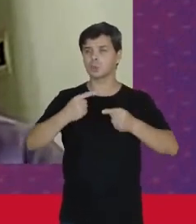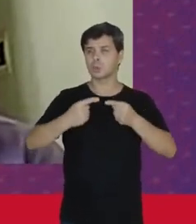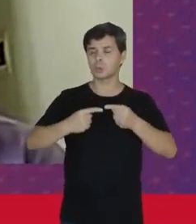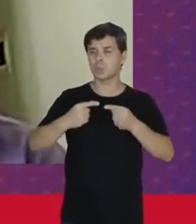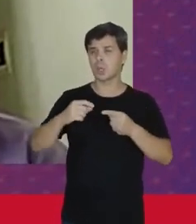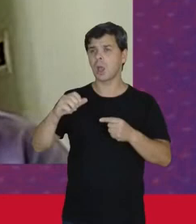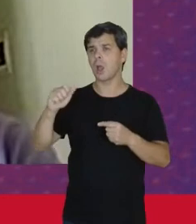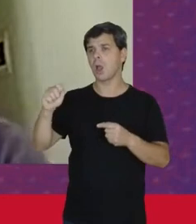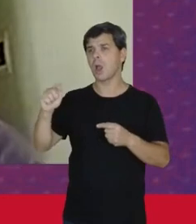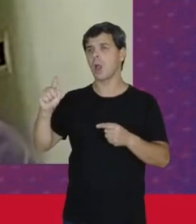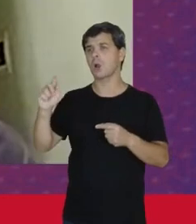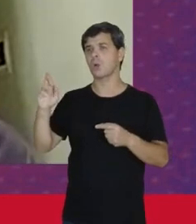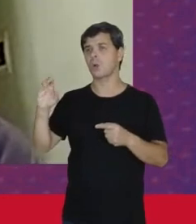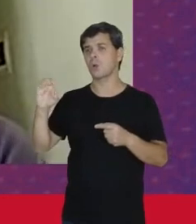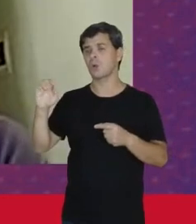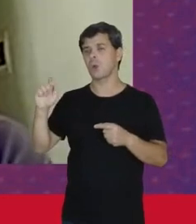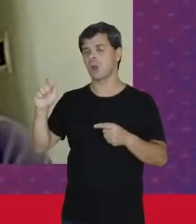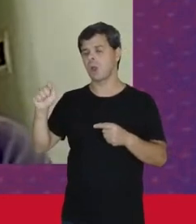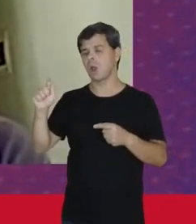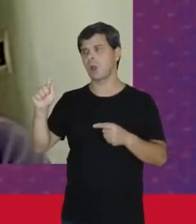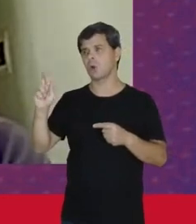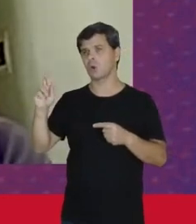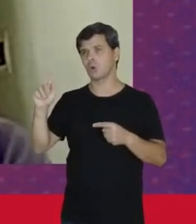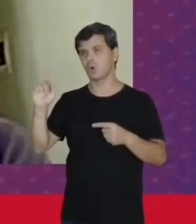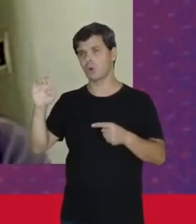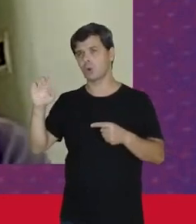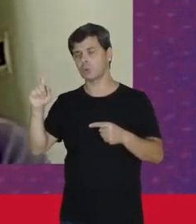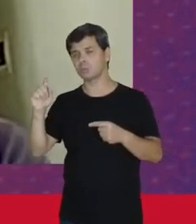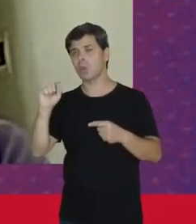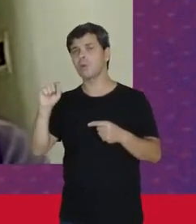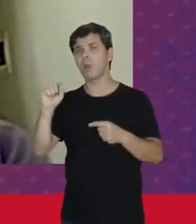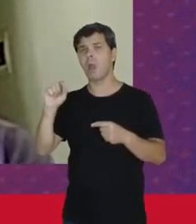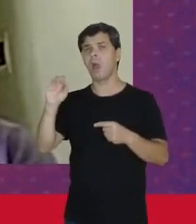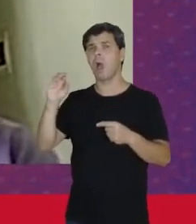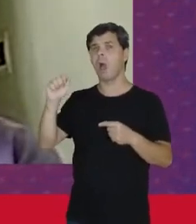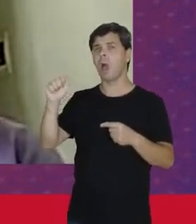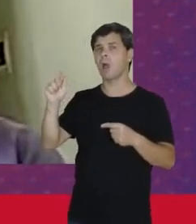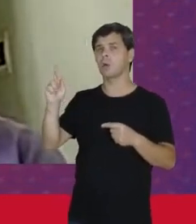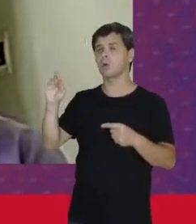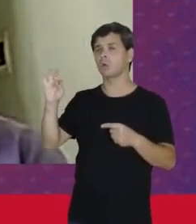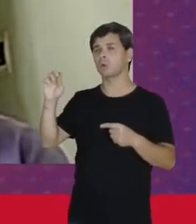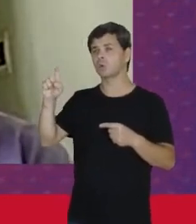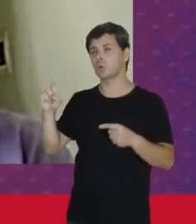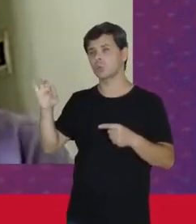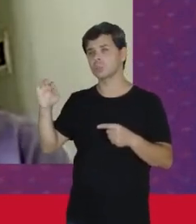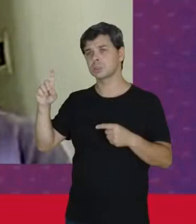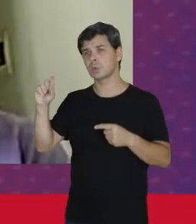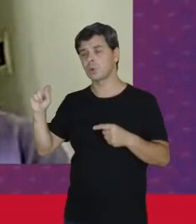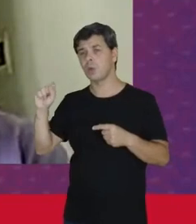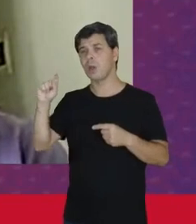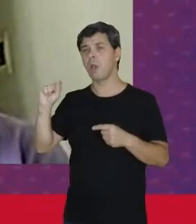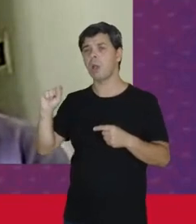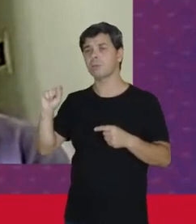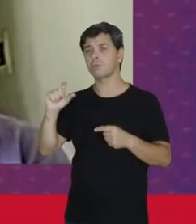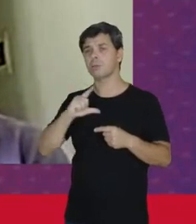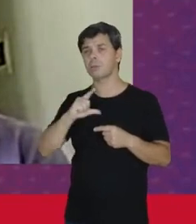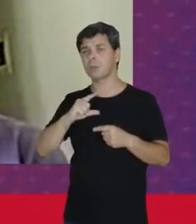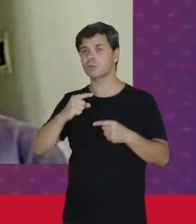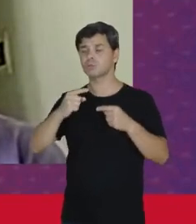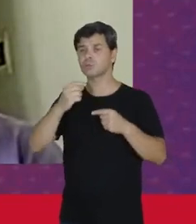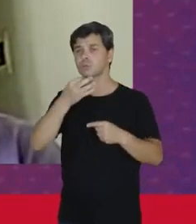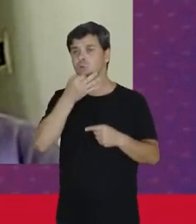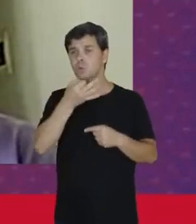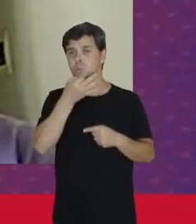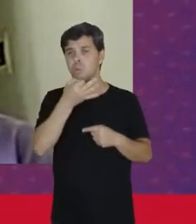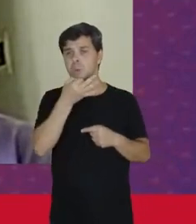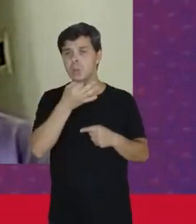agroecologia, é a gente falar sobre os agrotóxicos, Então, tem esse discurso